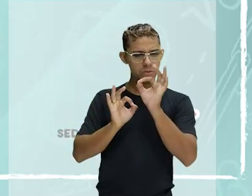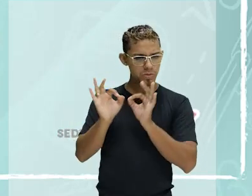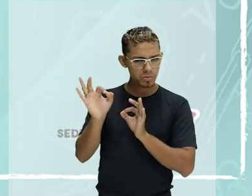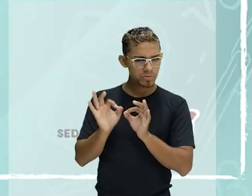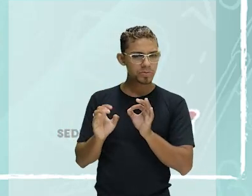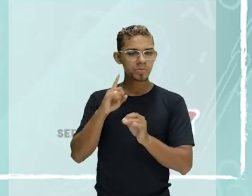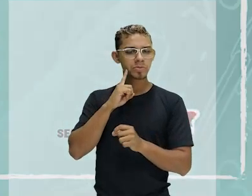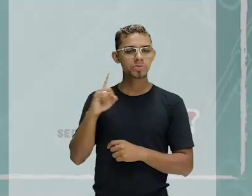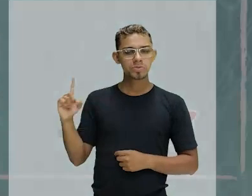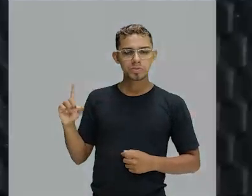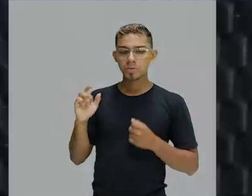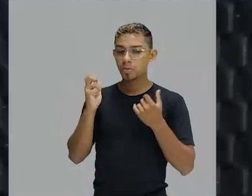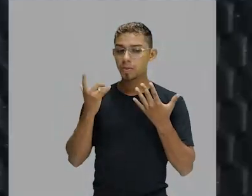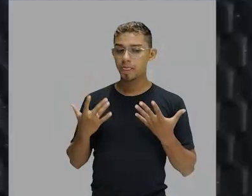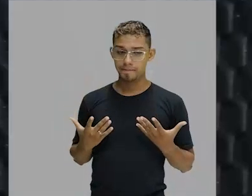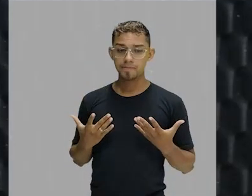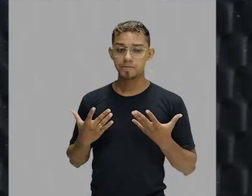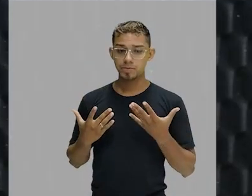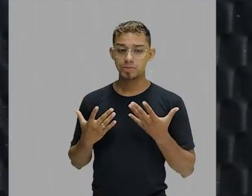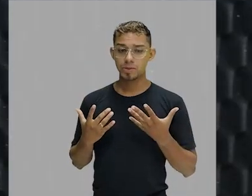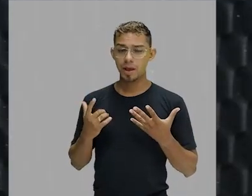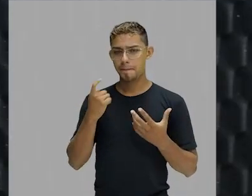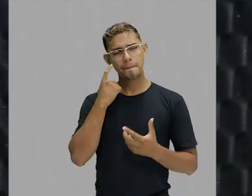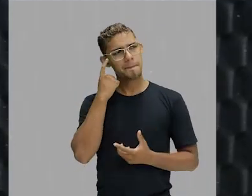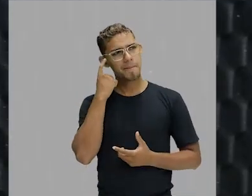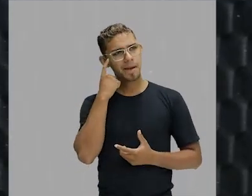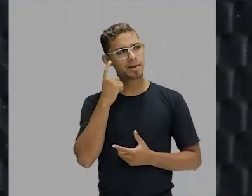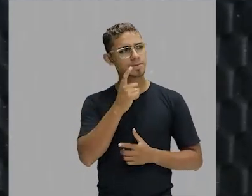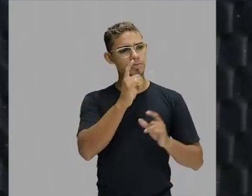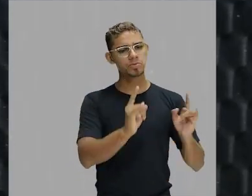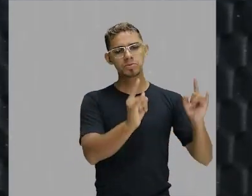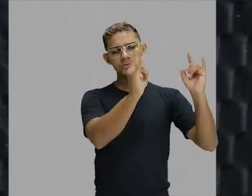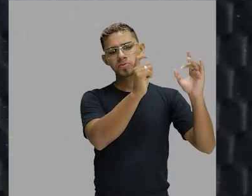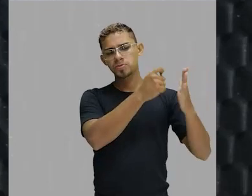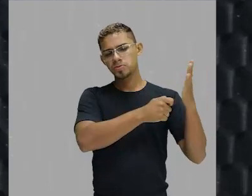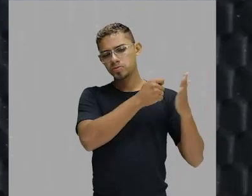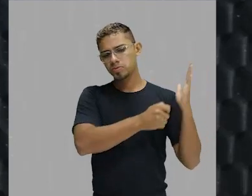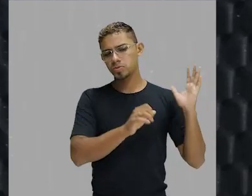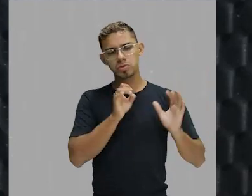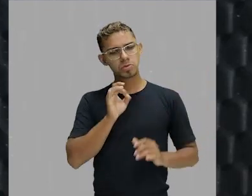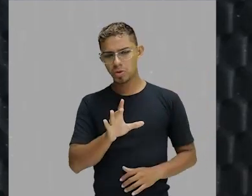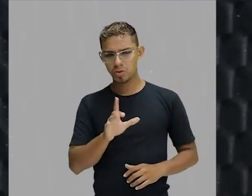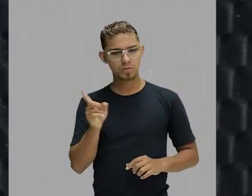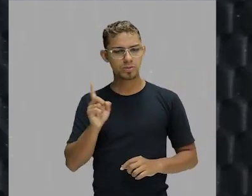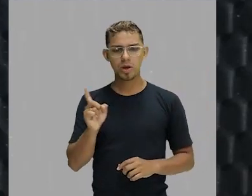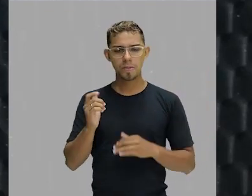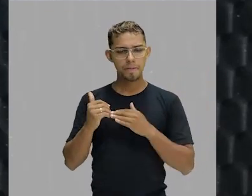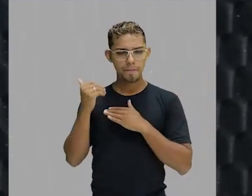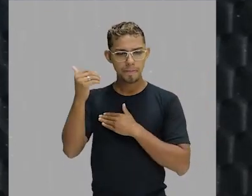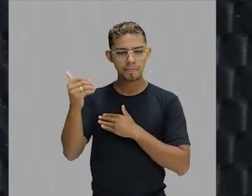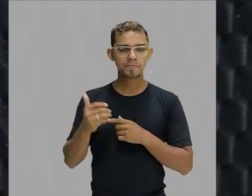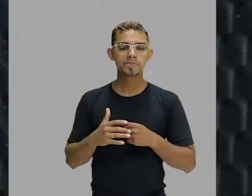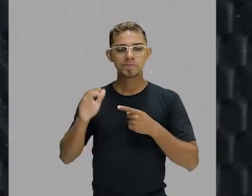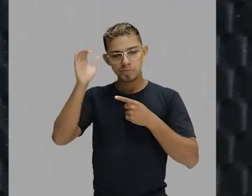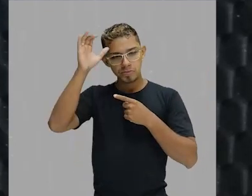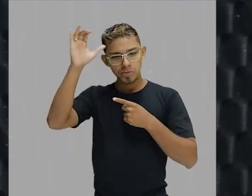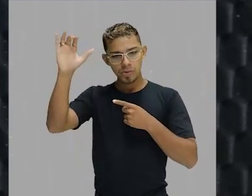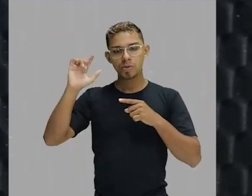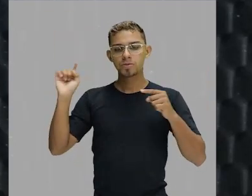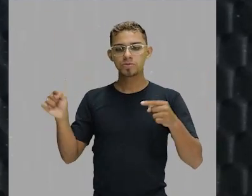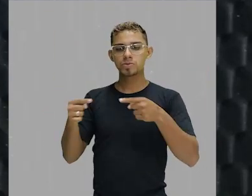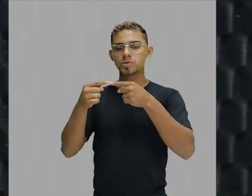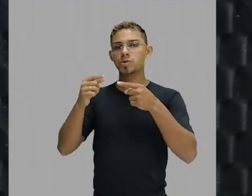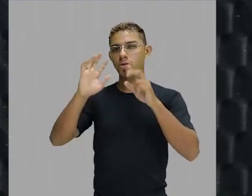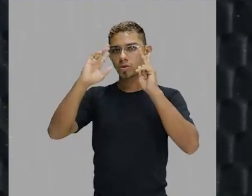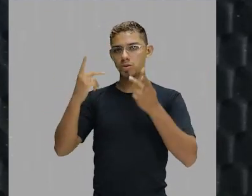material. A gente acha que é só um prédio construído. Não, vai mais além disso. Os culturais é a combinação da ação do homem com a